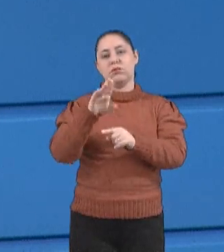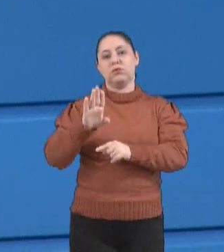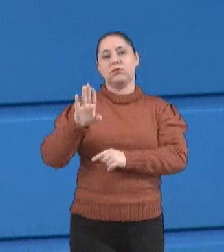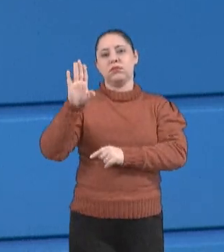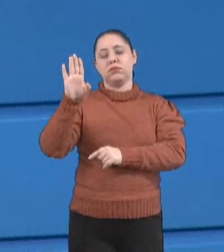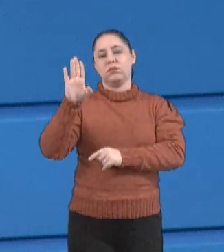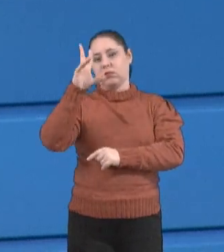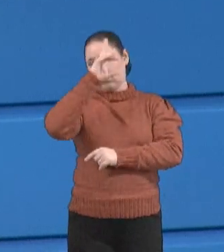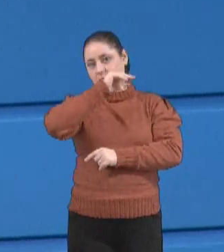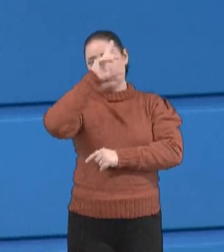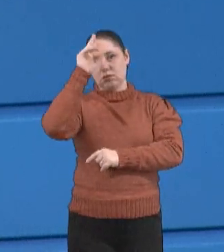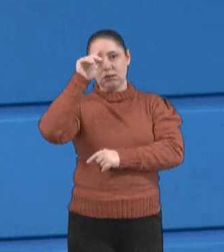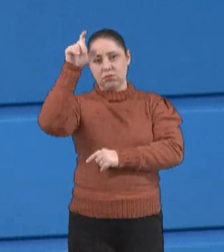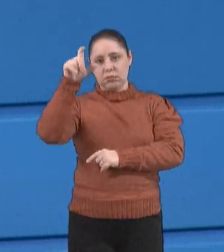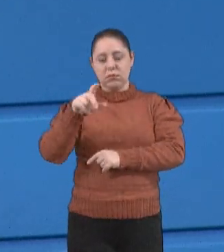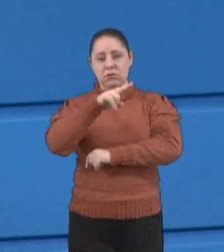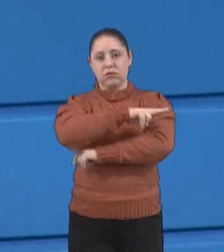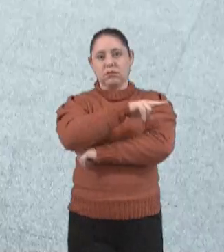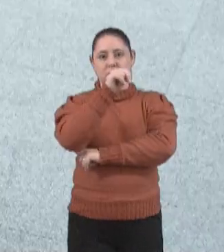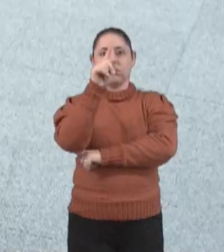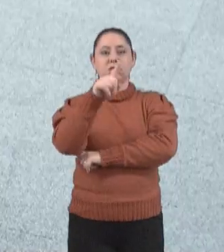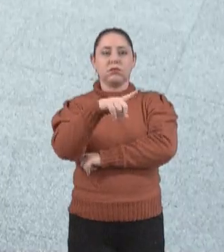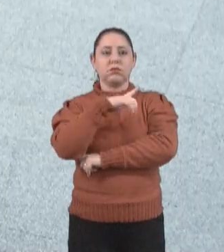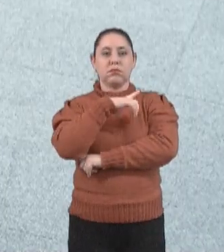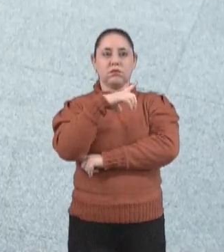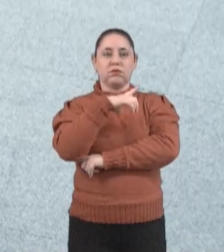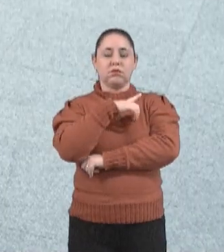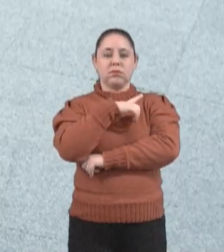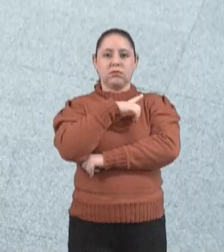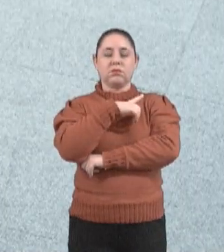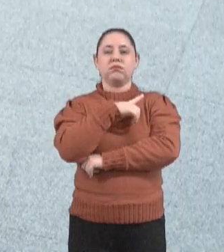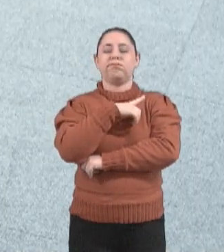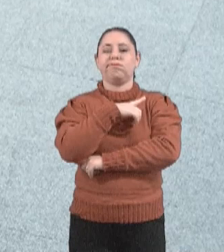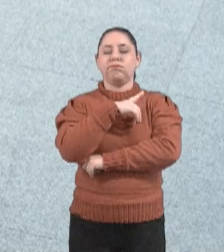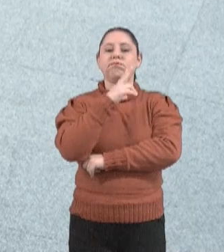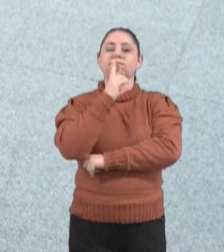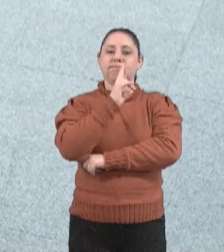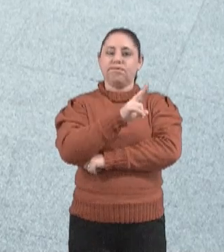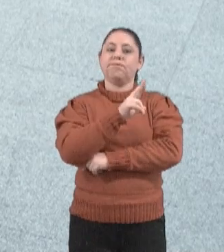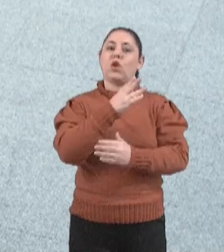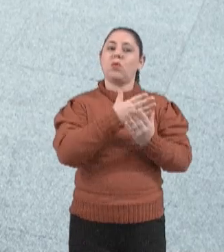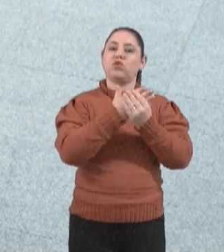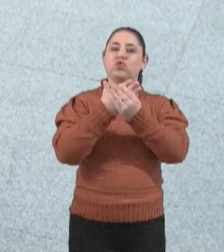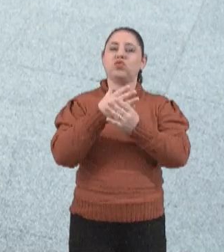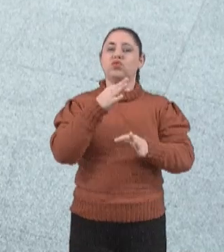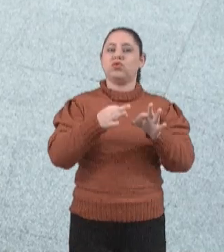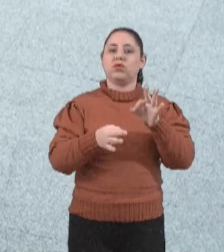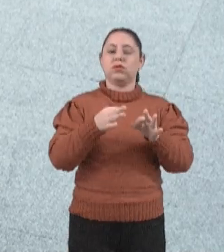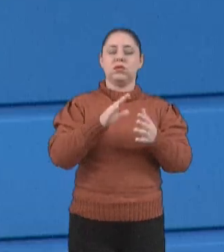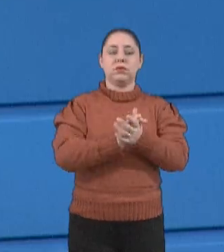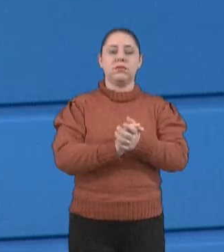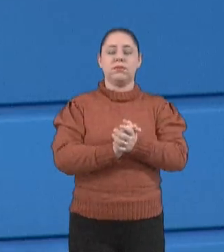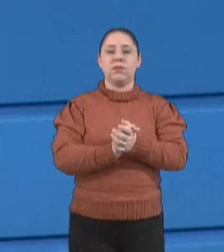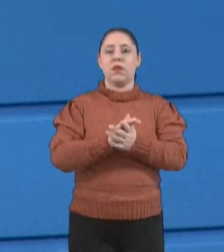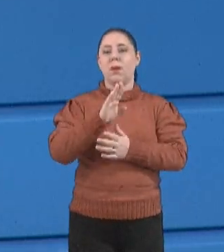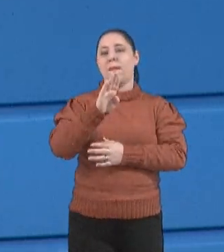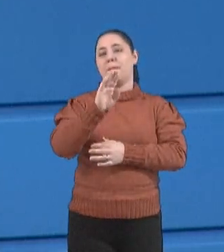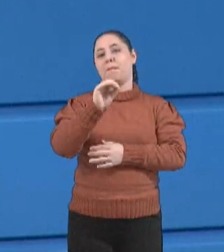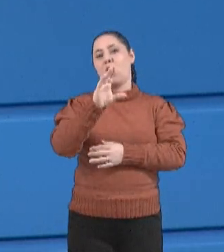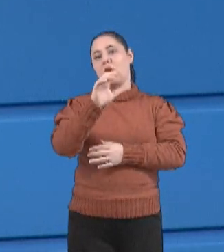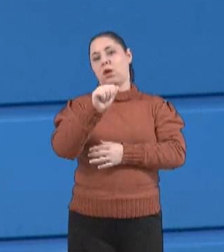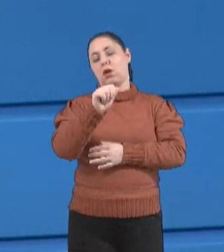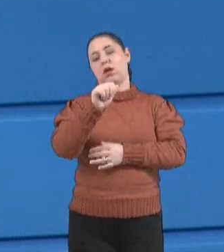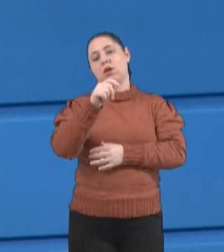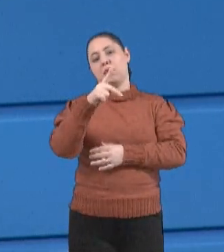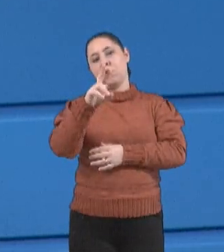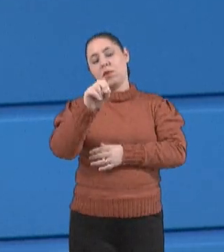a prefeito de Nova Andradina estava respondendo a um processo. Não só isso, a Boca do Povo com mais